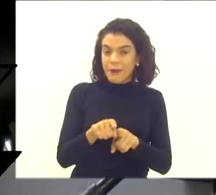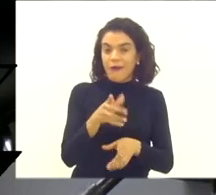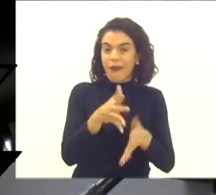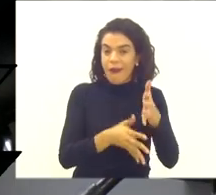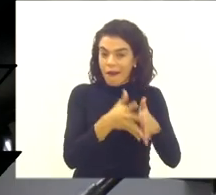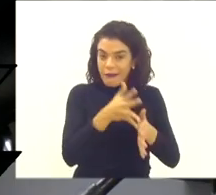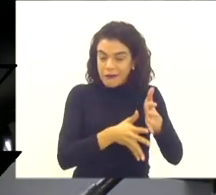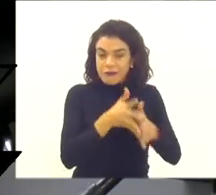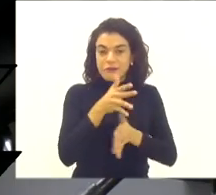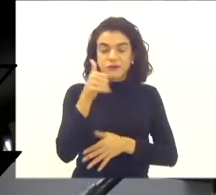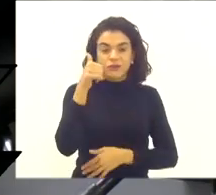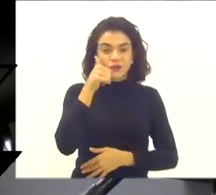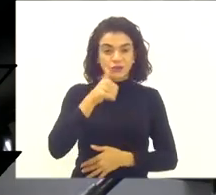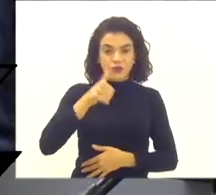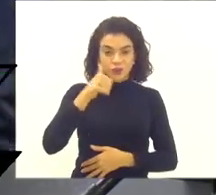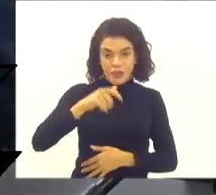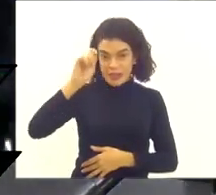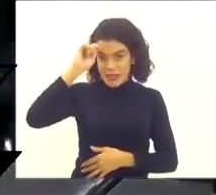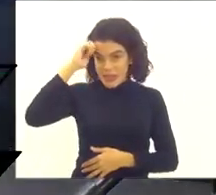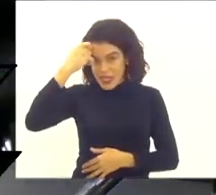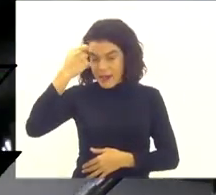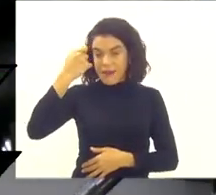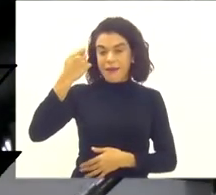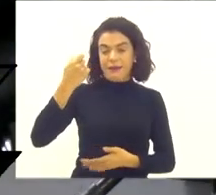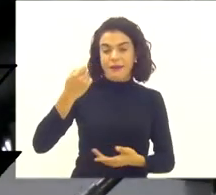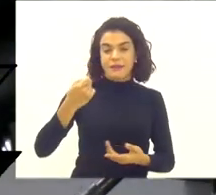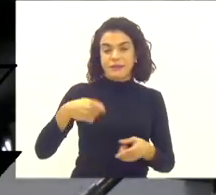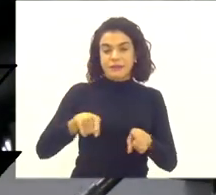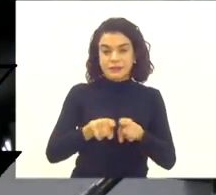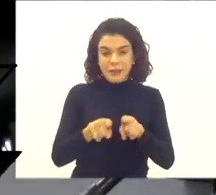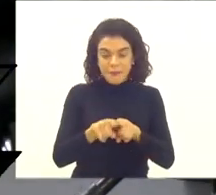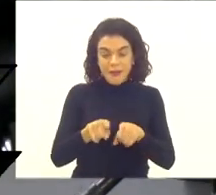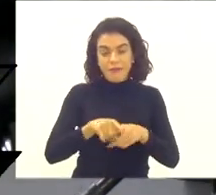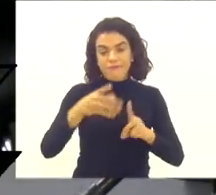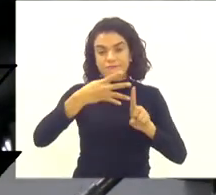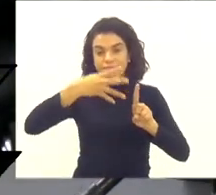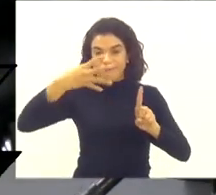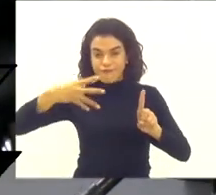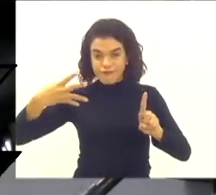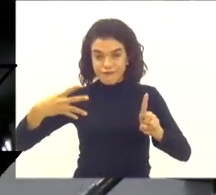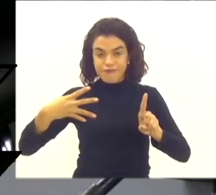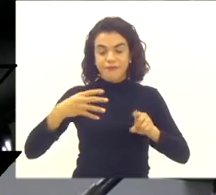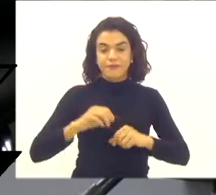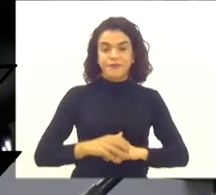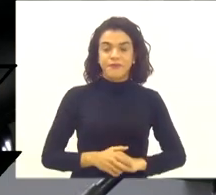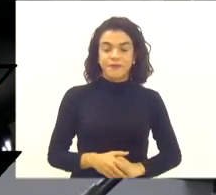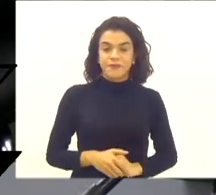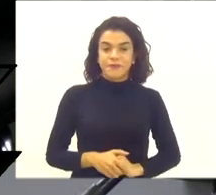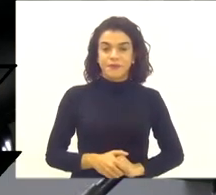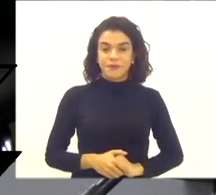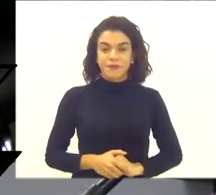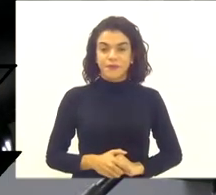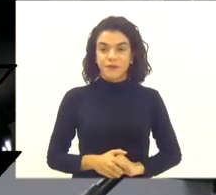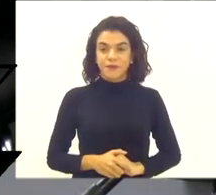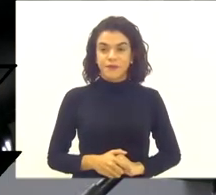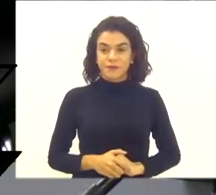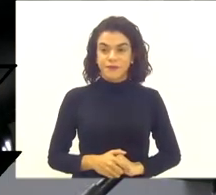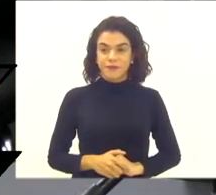mulheres negras pessoas negras e pessoas LGBT que ia mais